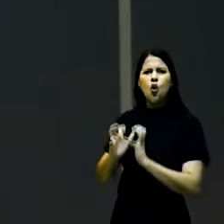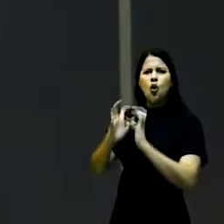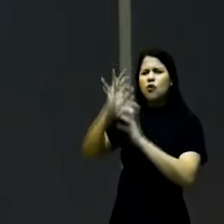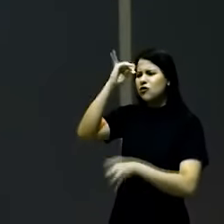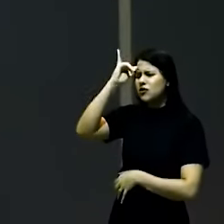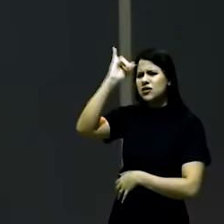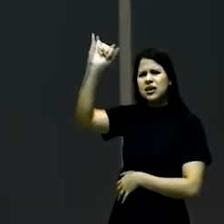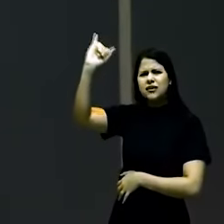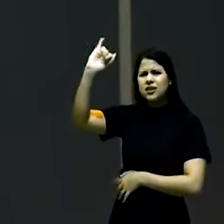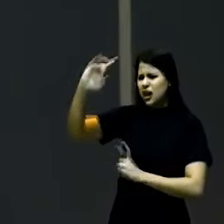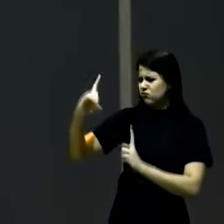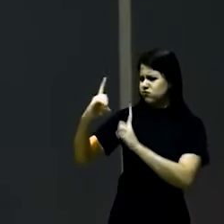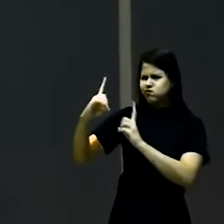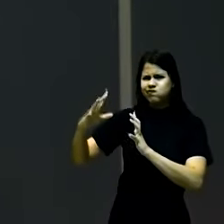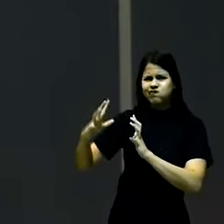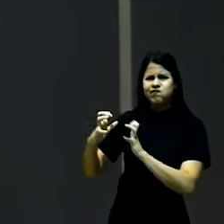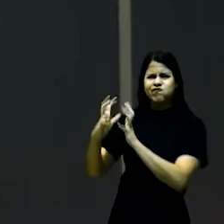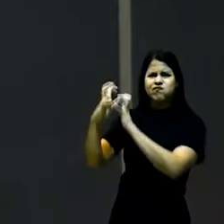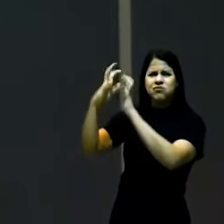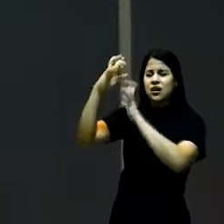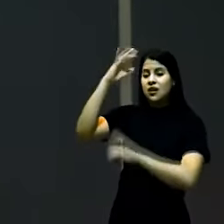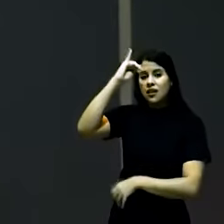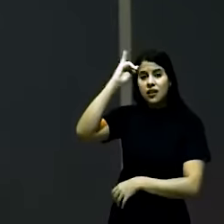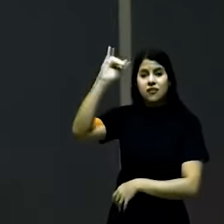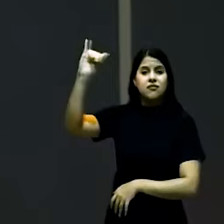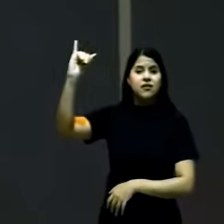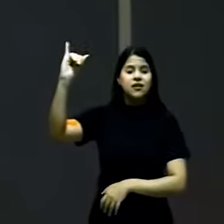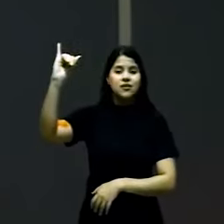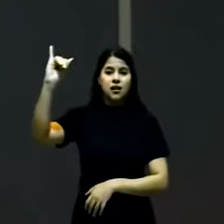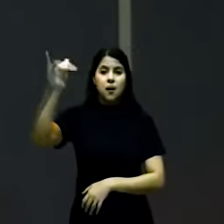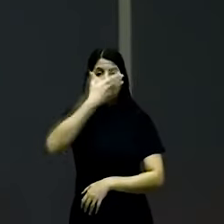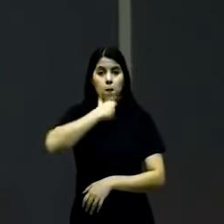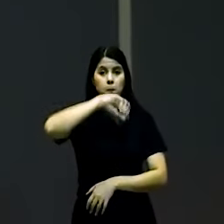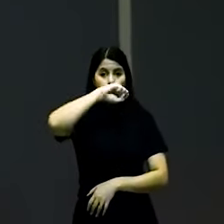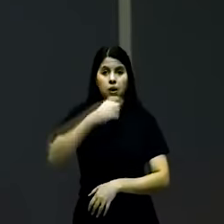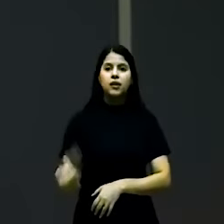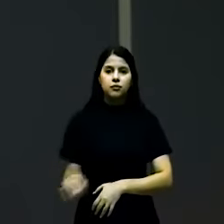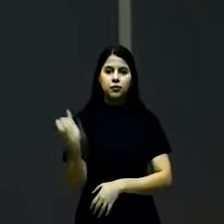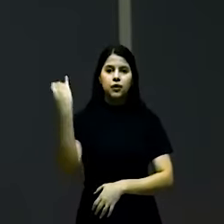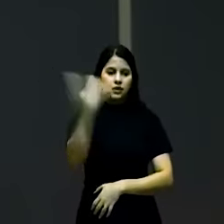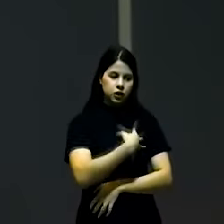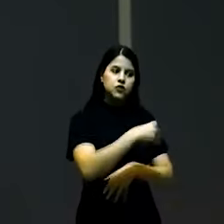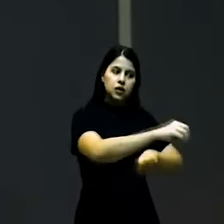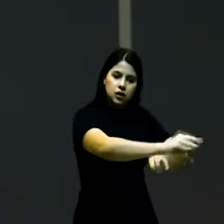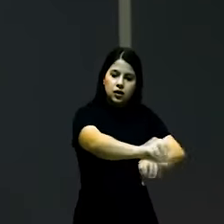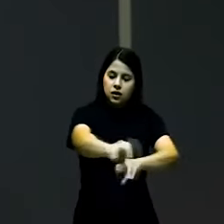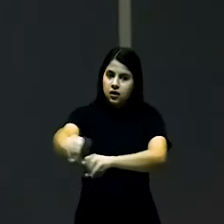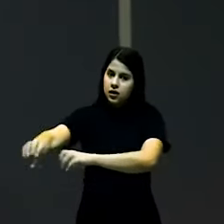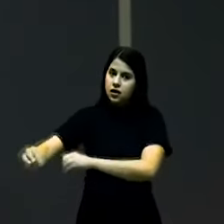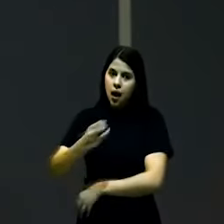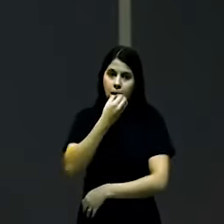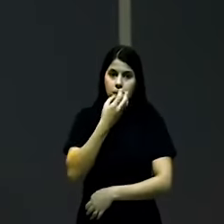dos confrontos. E eu acho que todo pai deve ensinar isso para o seu filho. Não é bom e